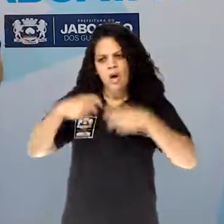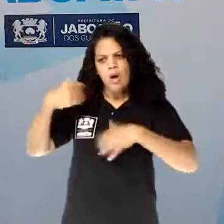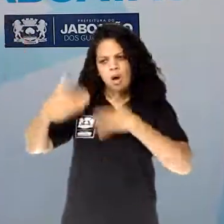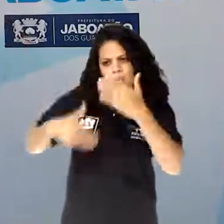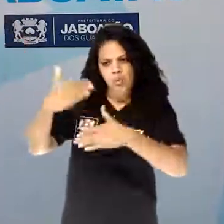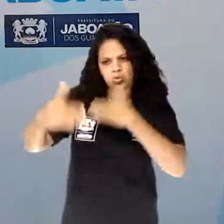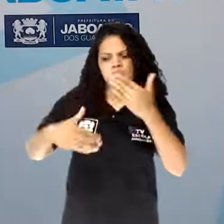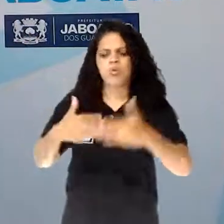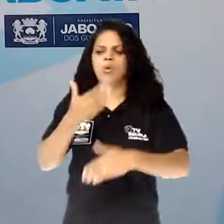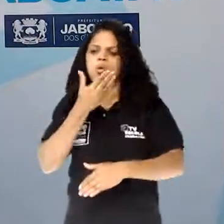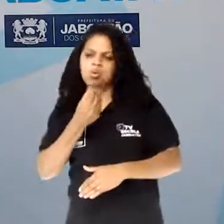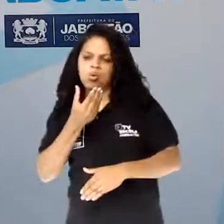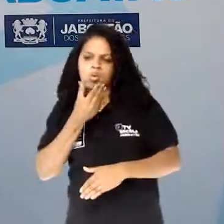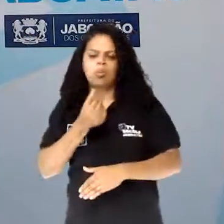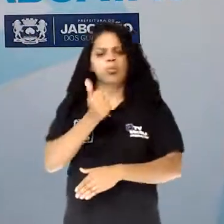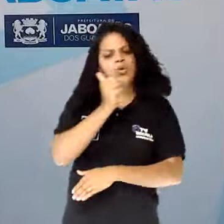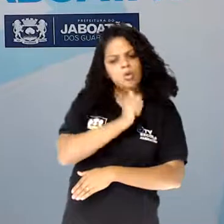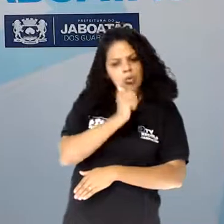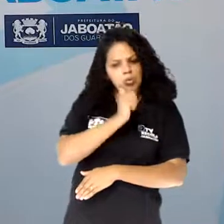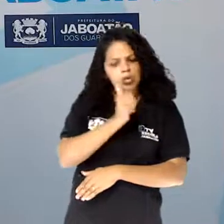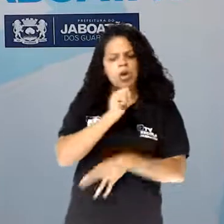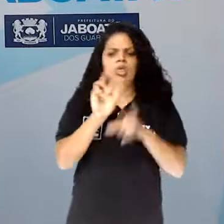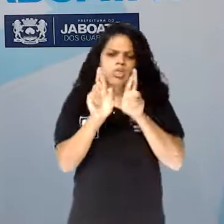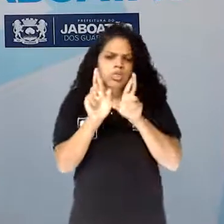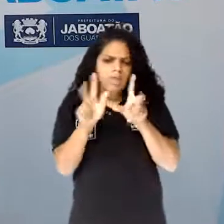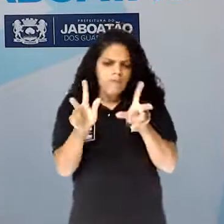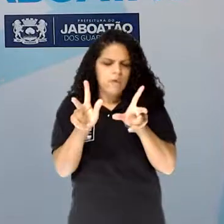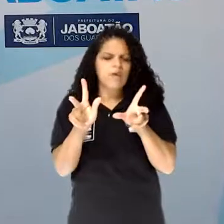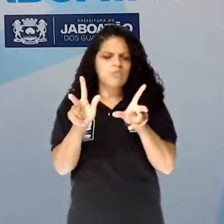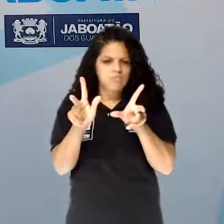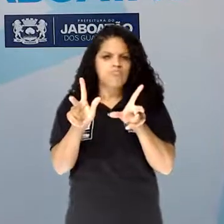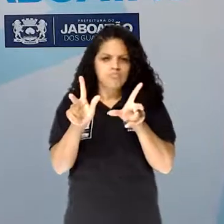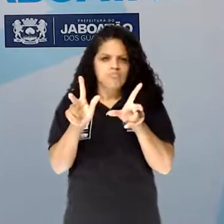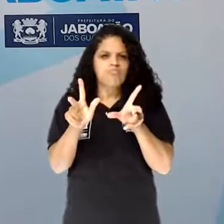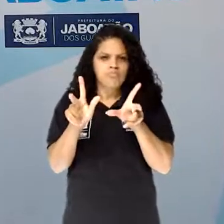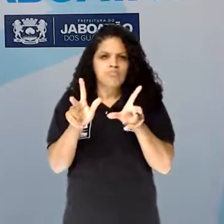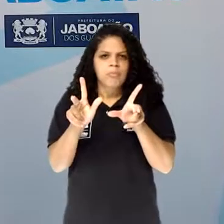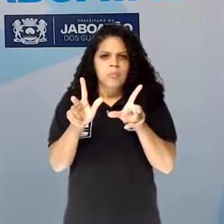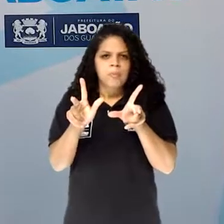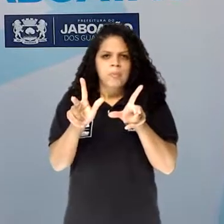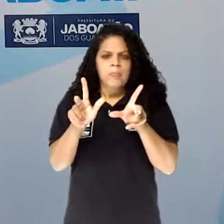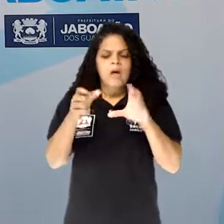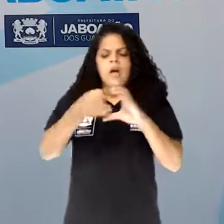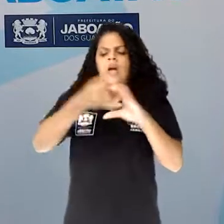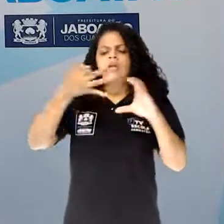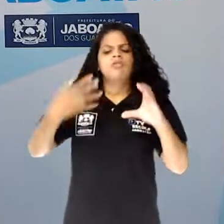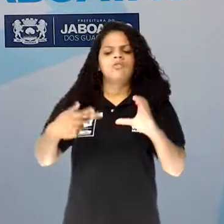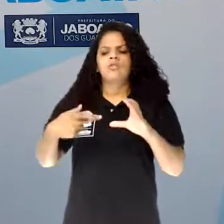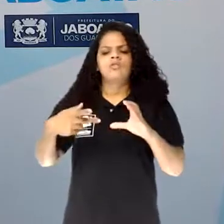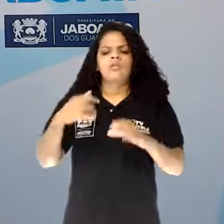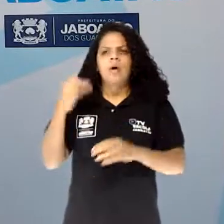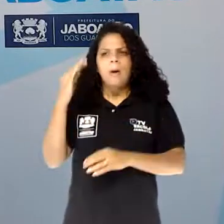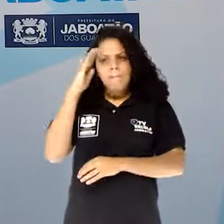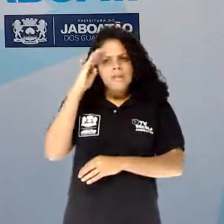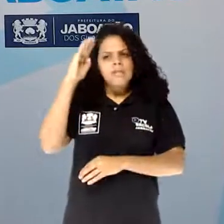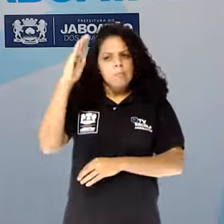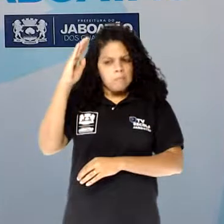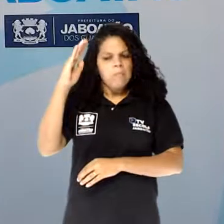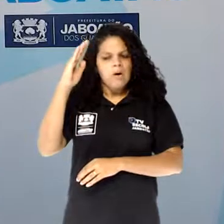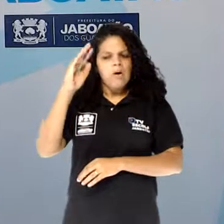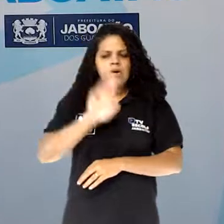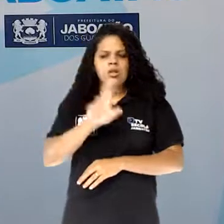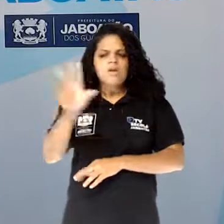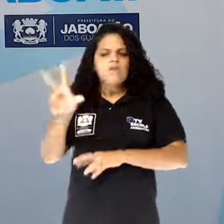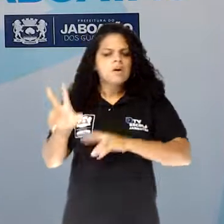e o feminino, né? São bem diferentes. É a principal característica que define, né? Que diferencia